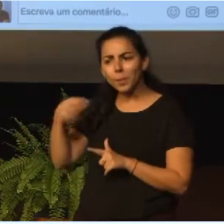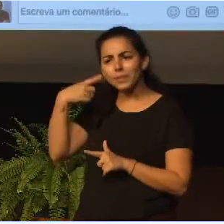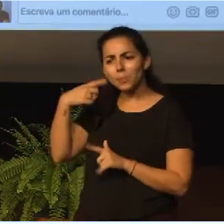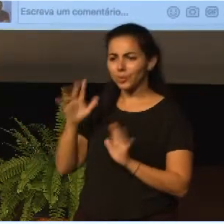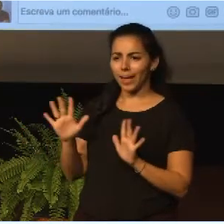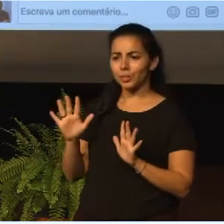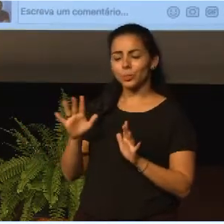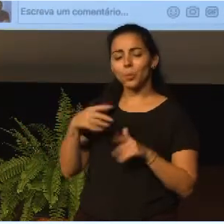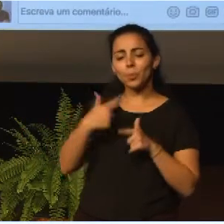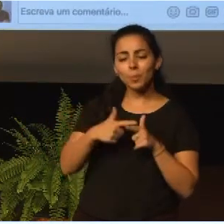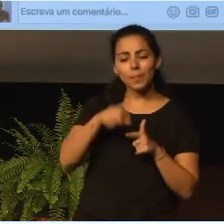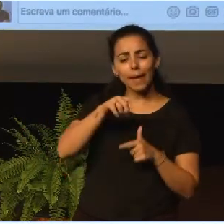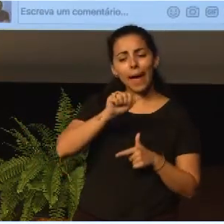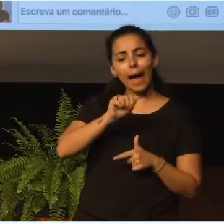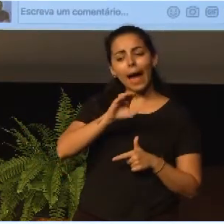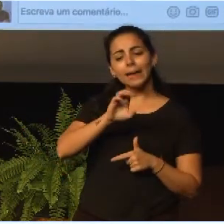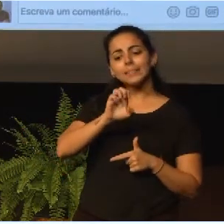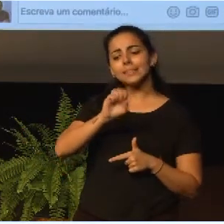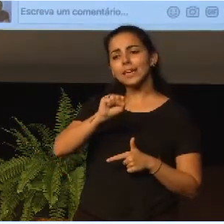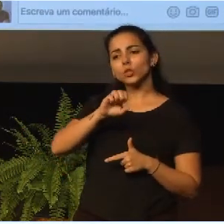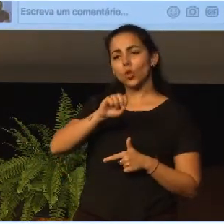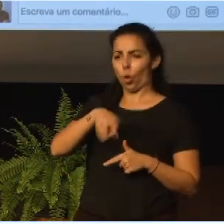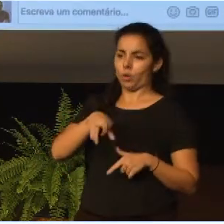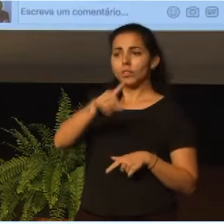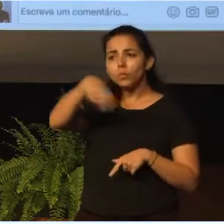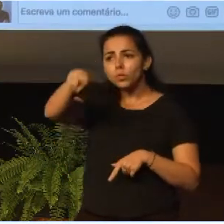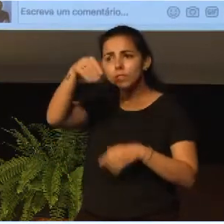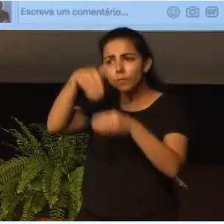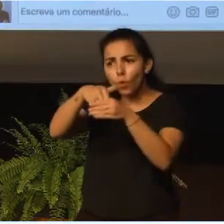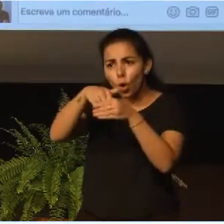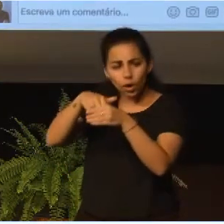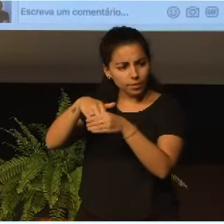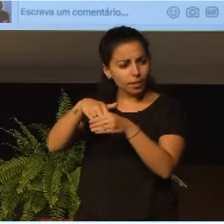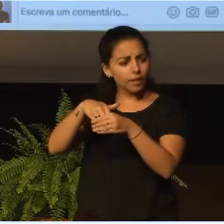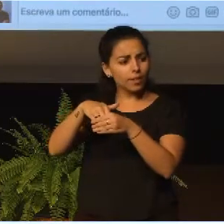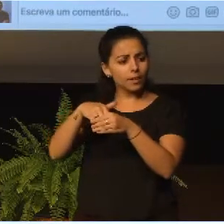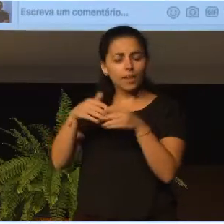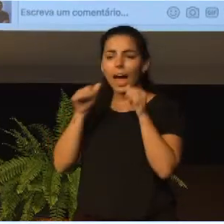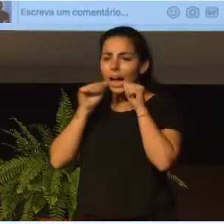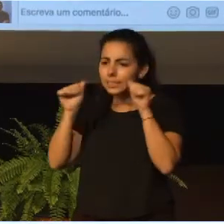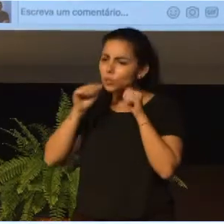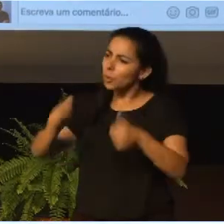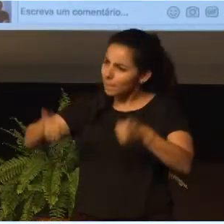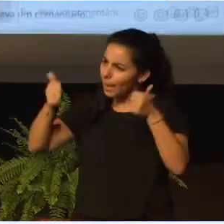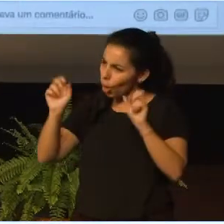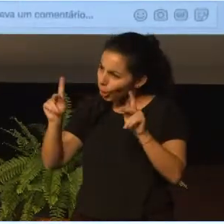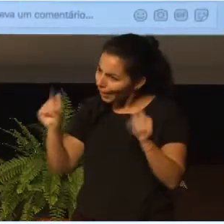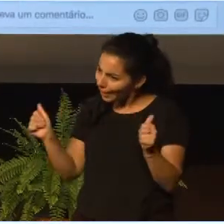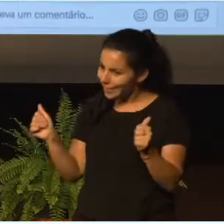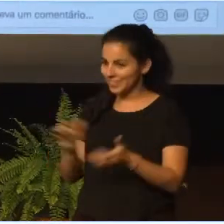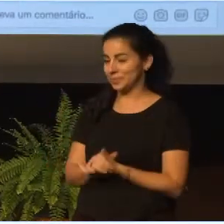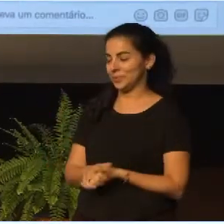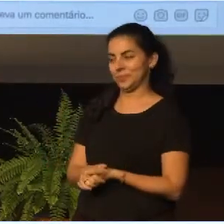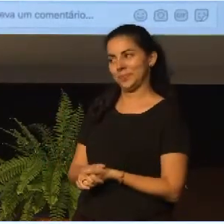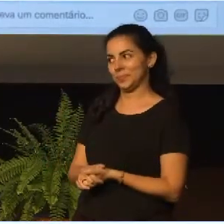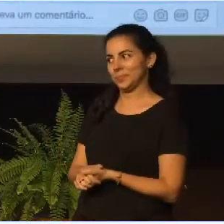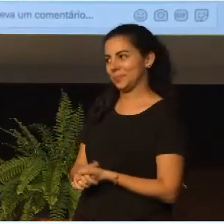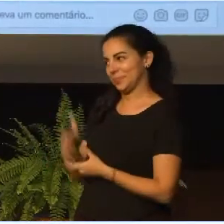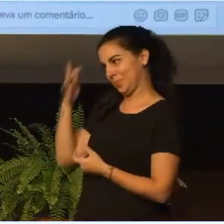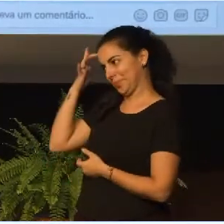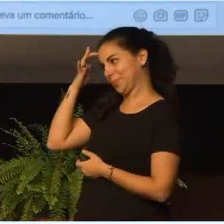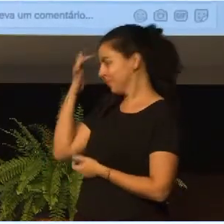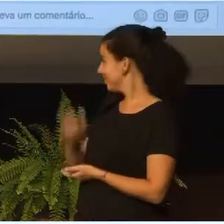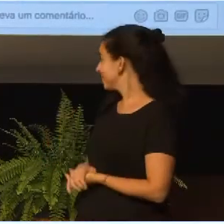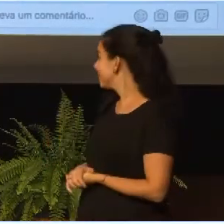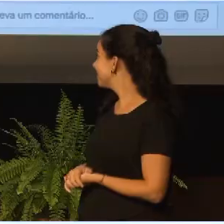Os problemas são assessores, então eu peço para que vocês elejam assessores muito melhores nas próximas eleições, para a gente não ter esse tipo de problema. Outro